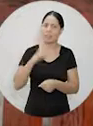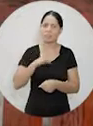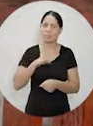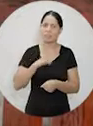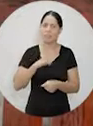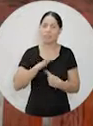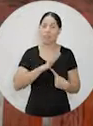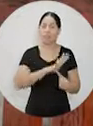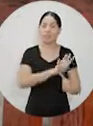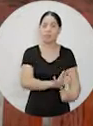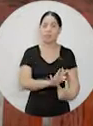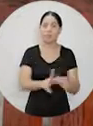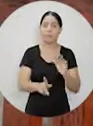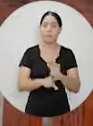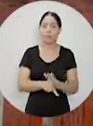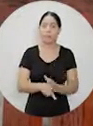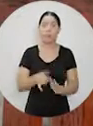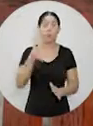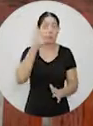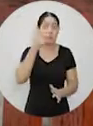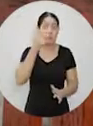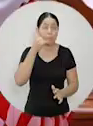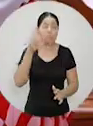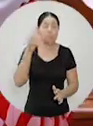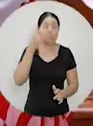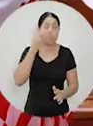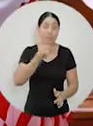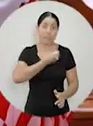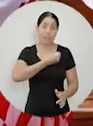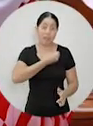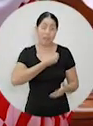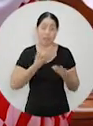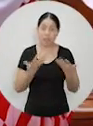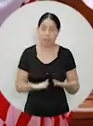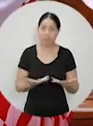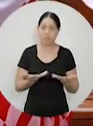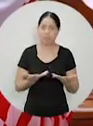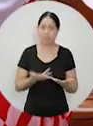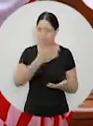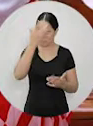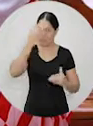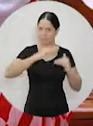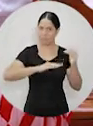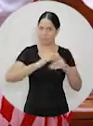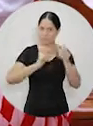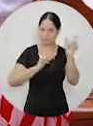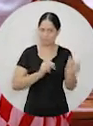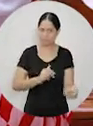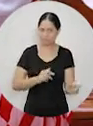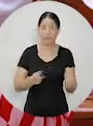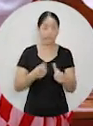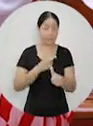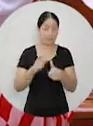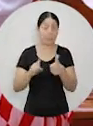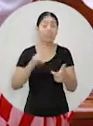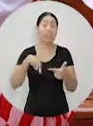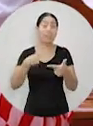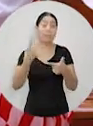passado de expor o telefone celular do repórter, né? Então, isso é feito num primeiro